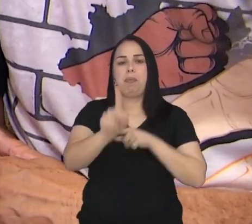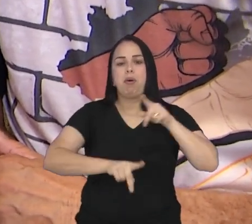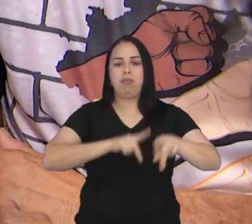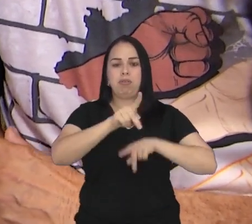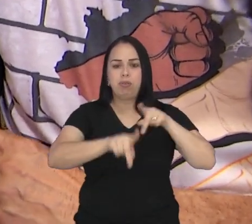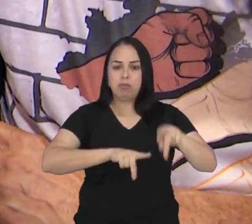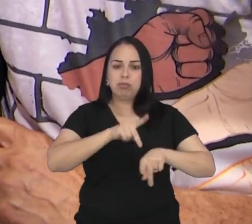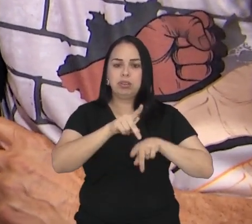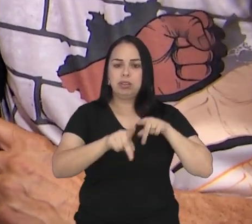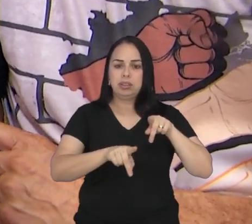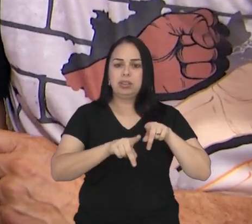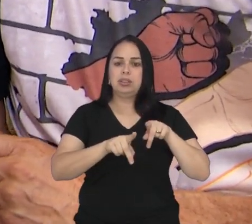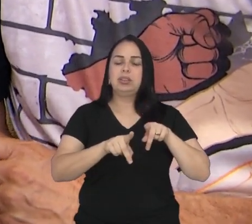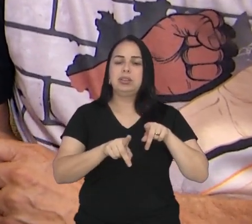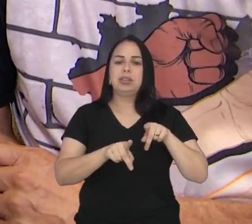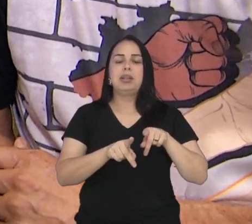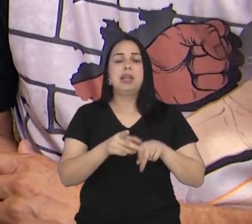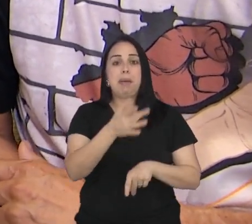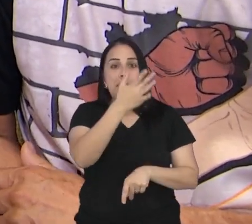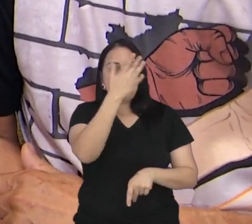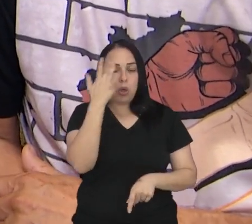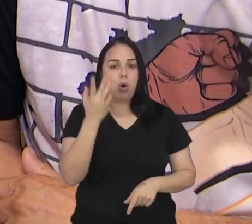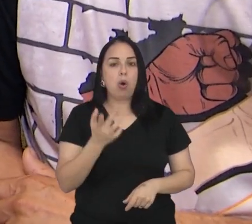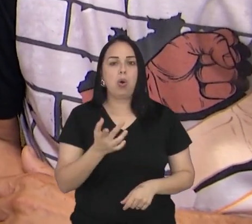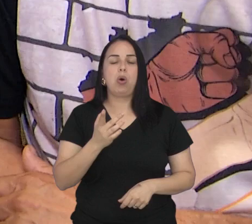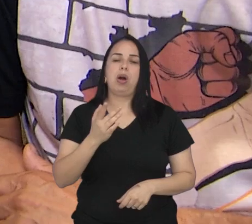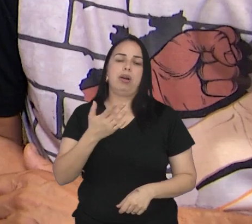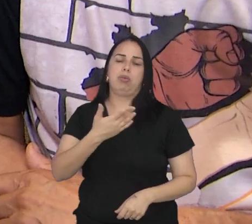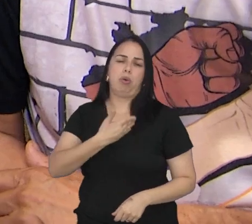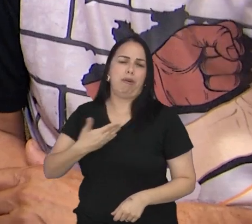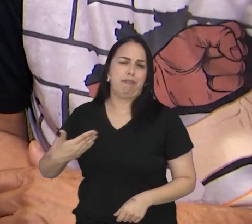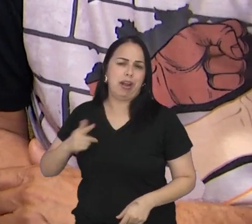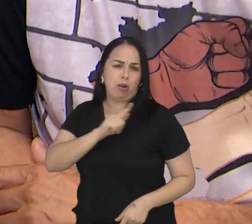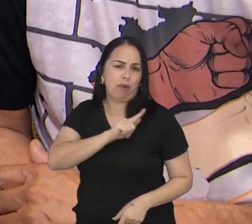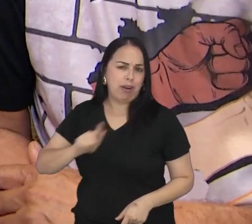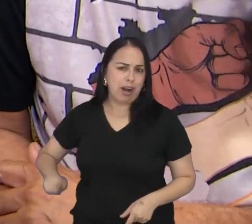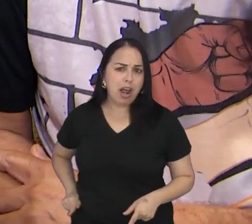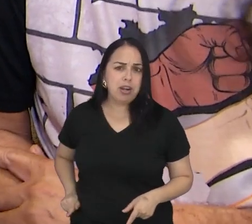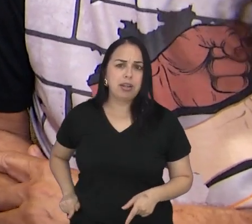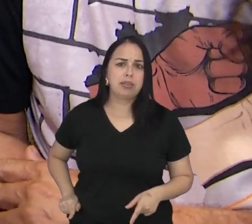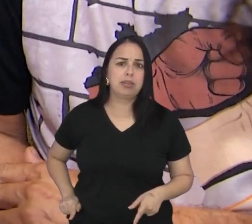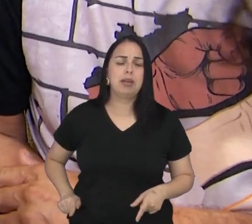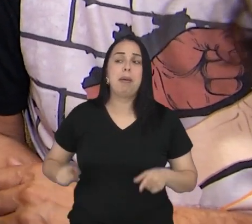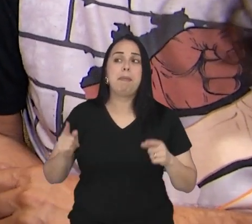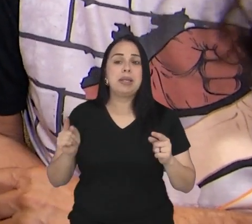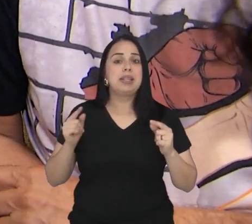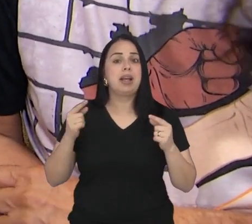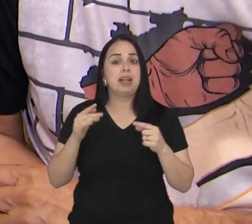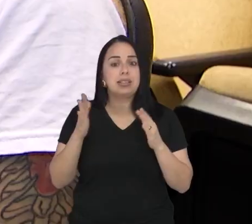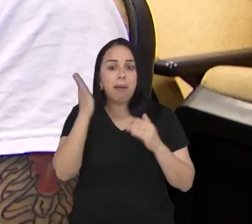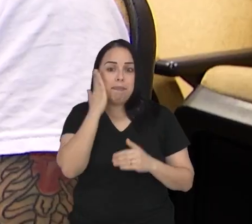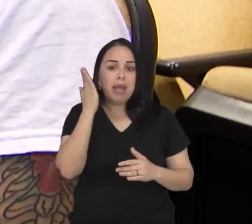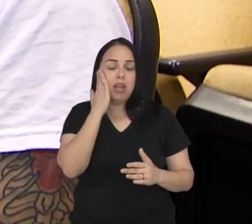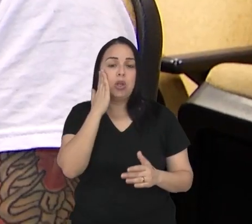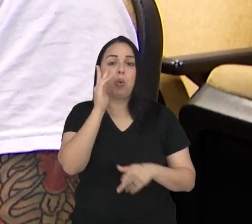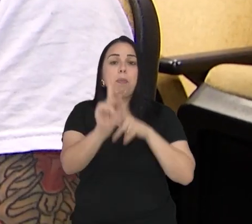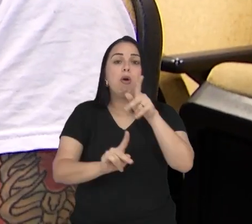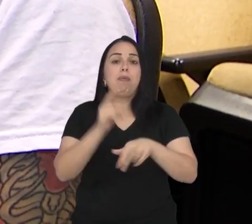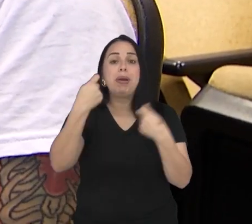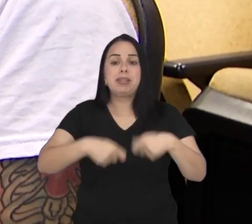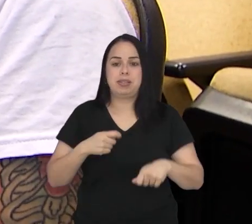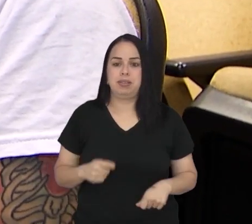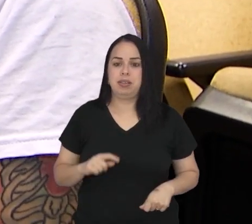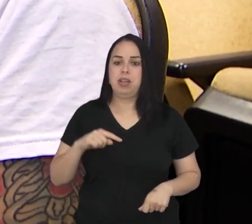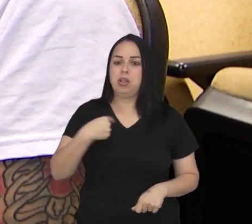população, para que quem estiver gerenciando, o governador, o gerente esteja mais próximo do povo. Além do